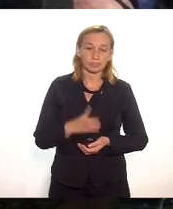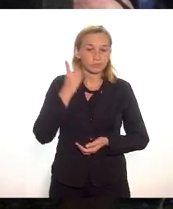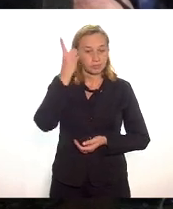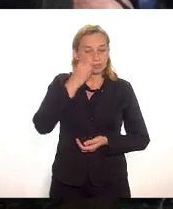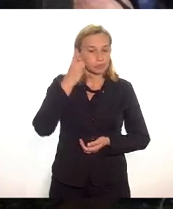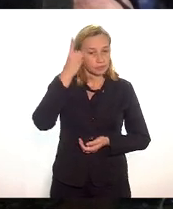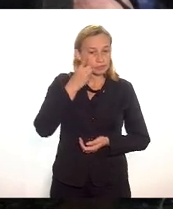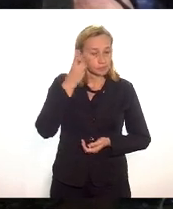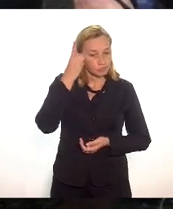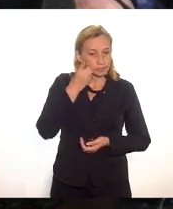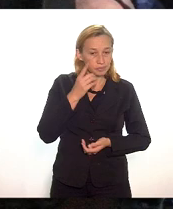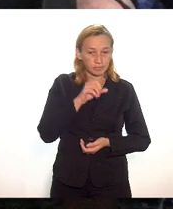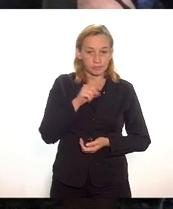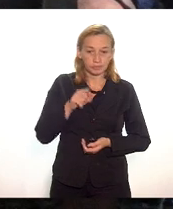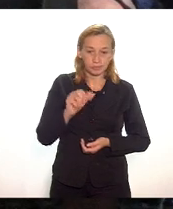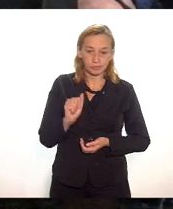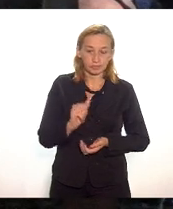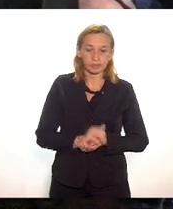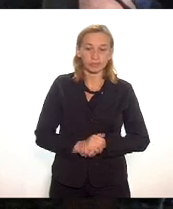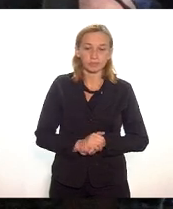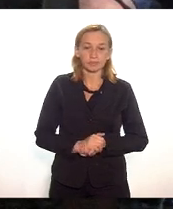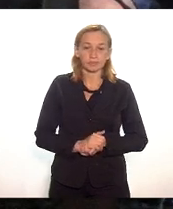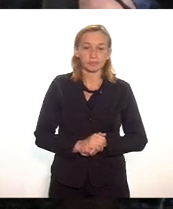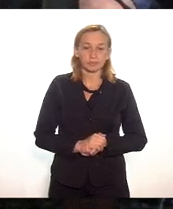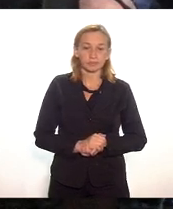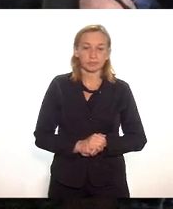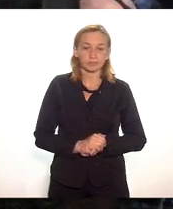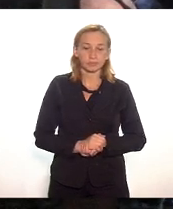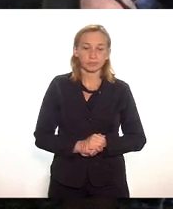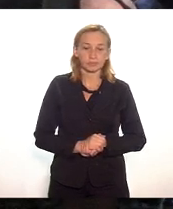Deputado Renato Zaca.